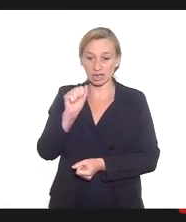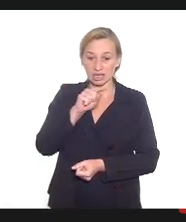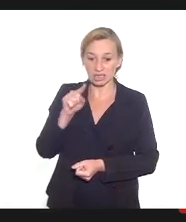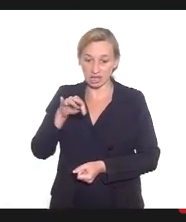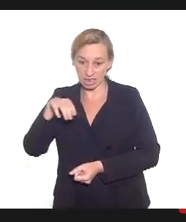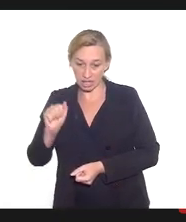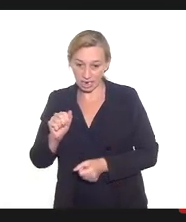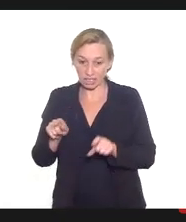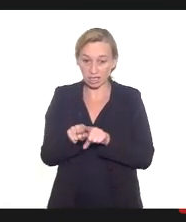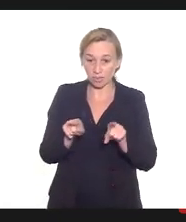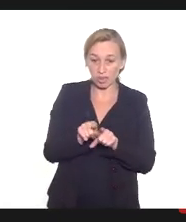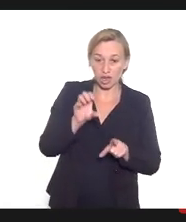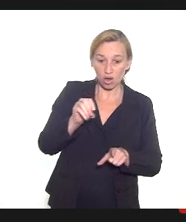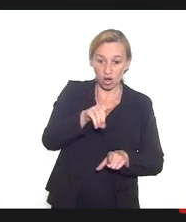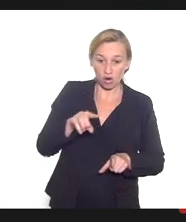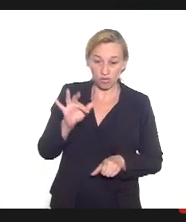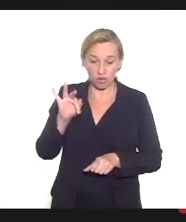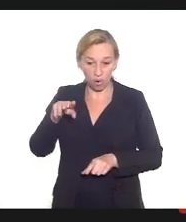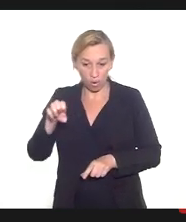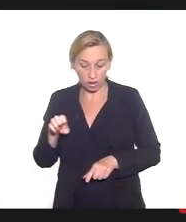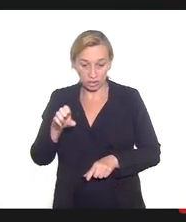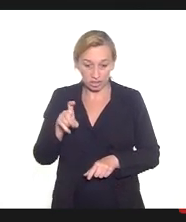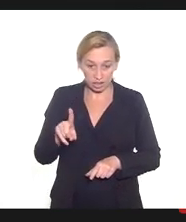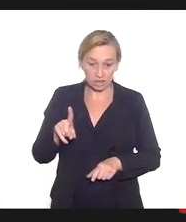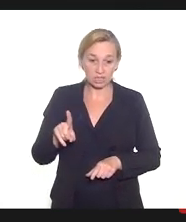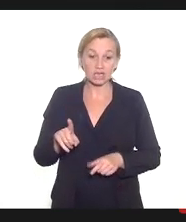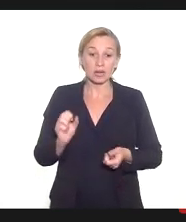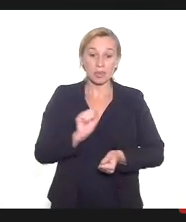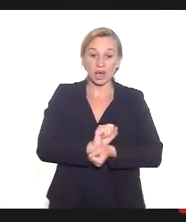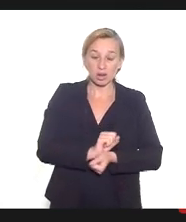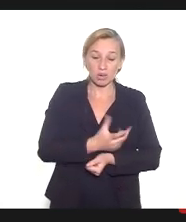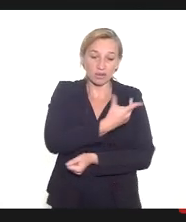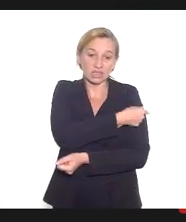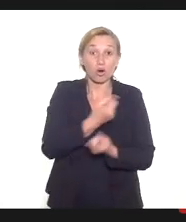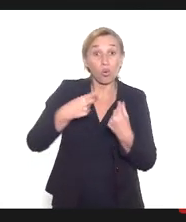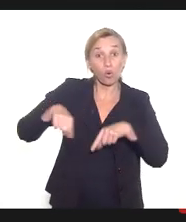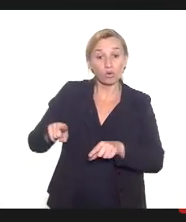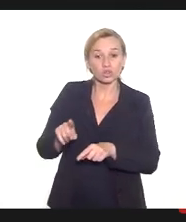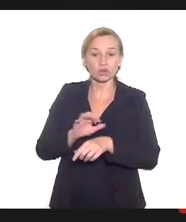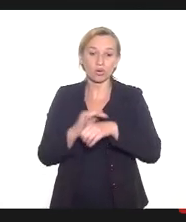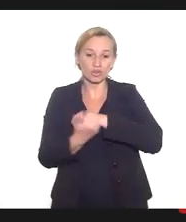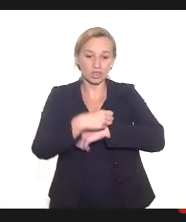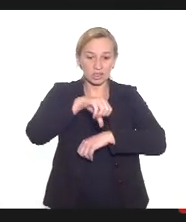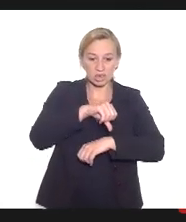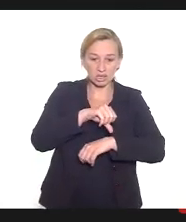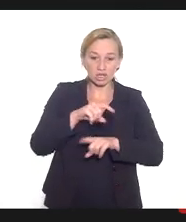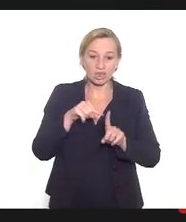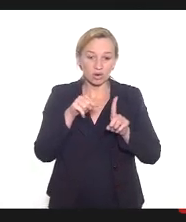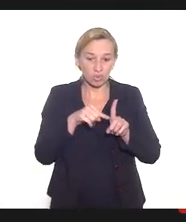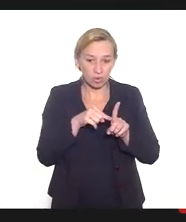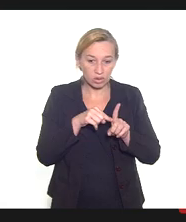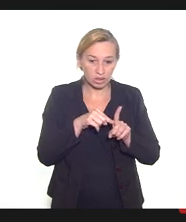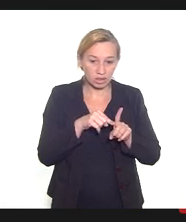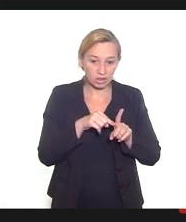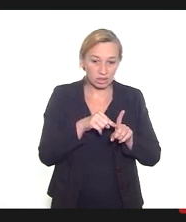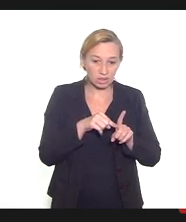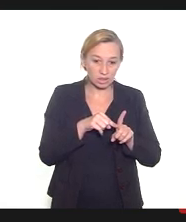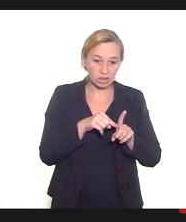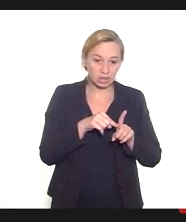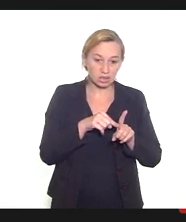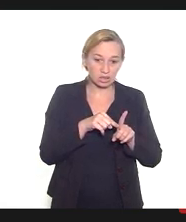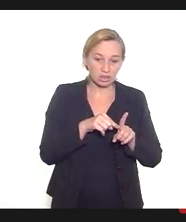bem suspendeu a vacinação um contra cópia de 19 e gestantes sem comorbidades